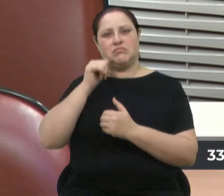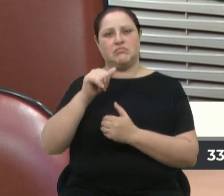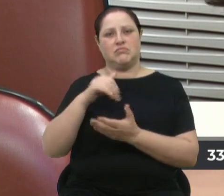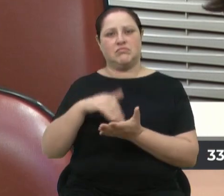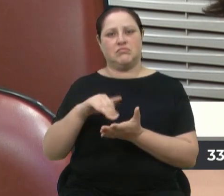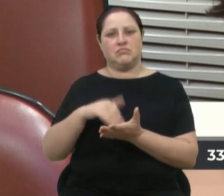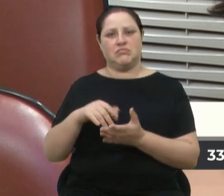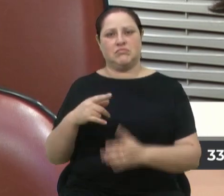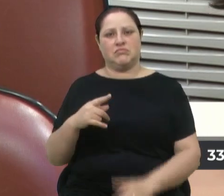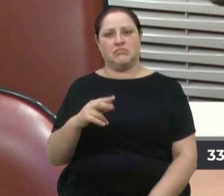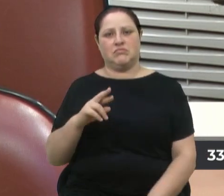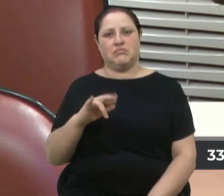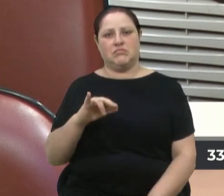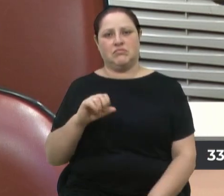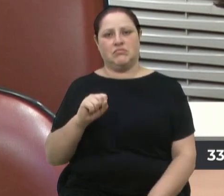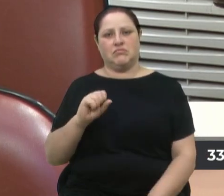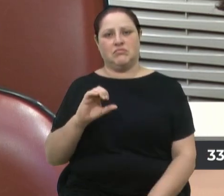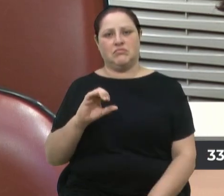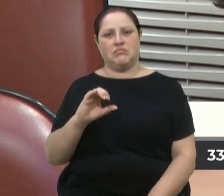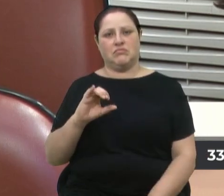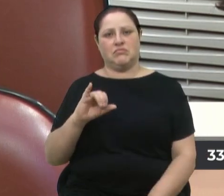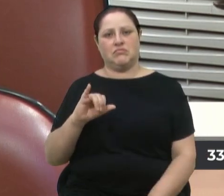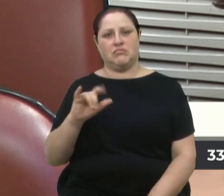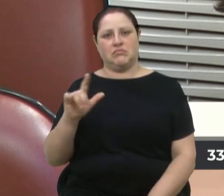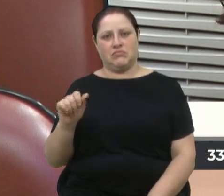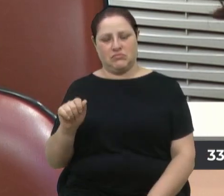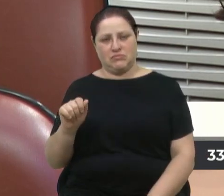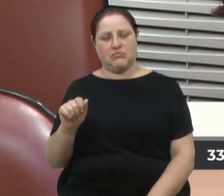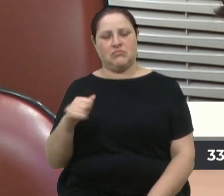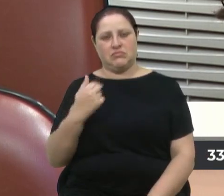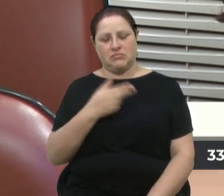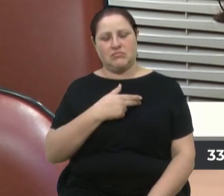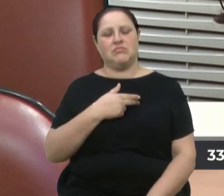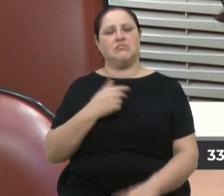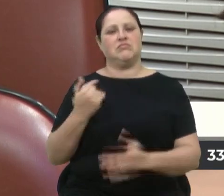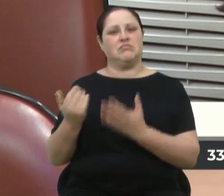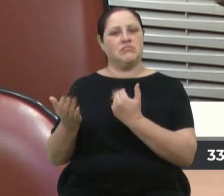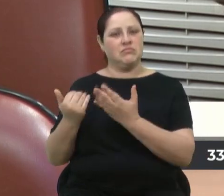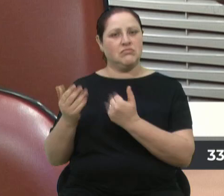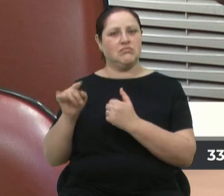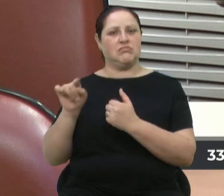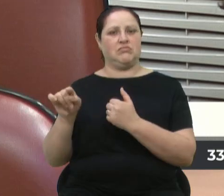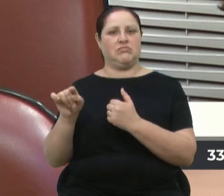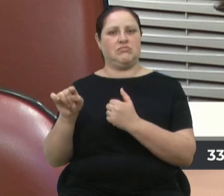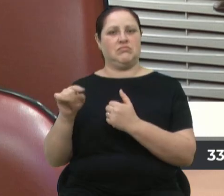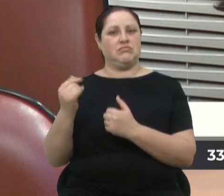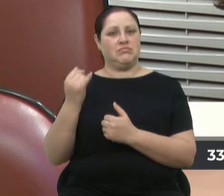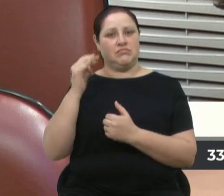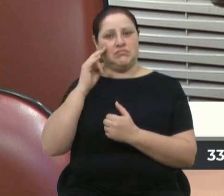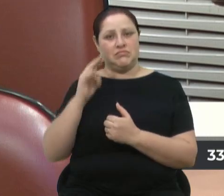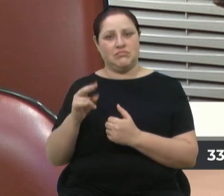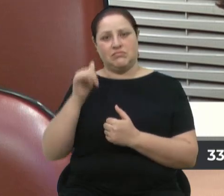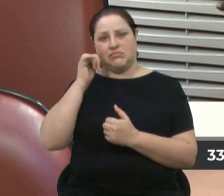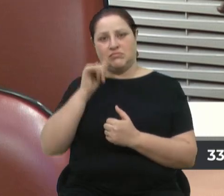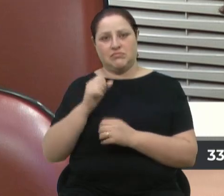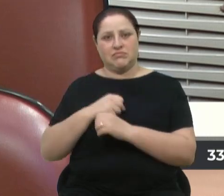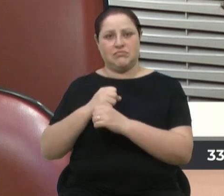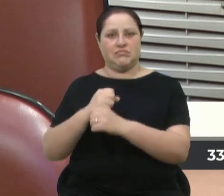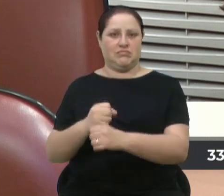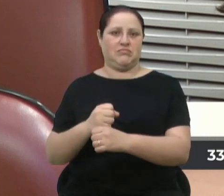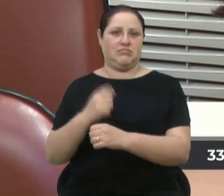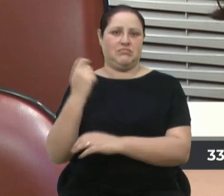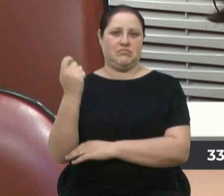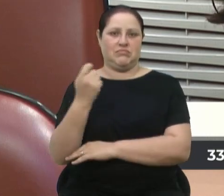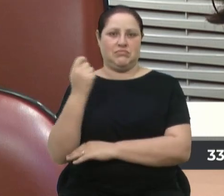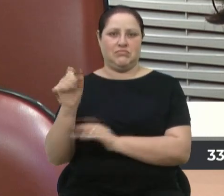já de conversar com ela e como é importante ver realmente uma mulher em tantos anos, né, do nosso Rio Grande do Sul, a